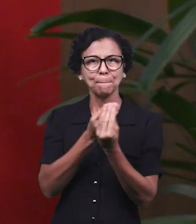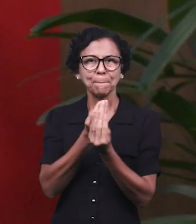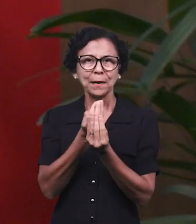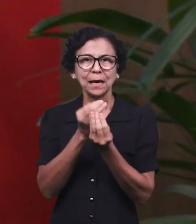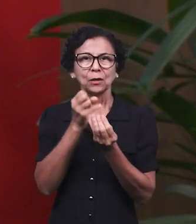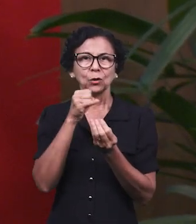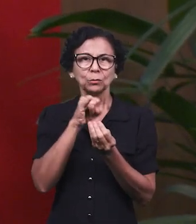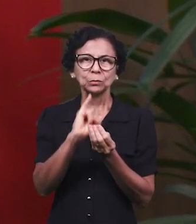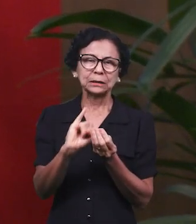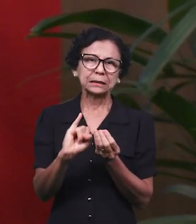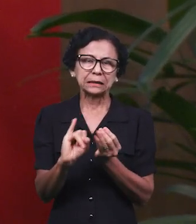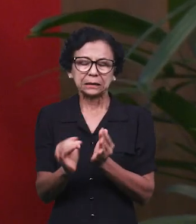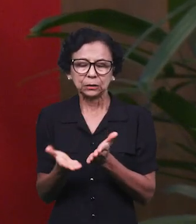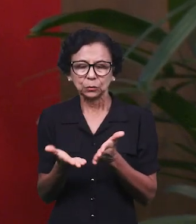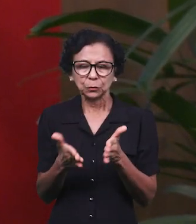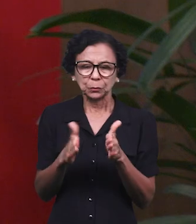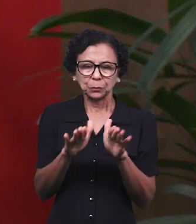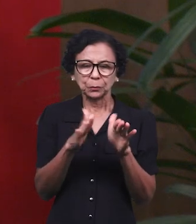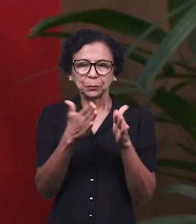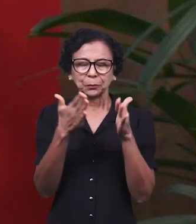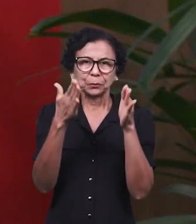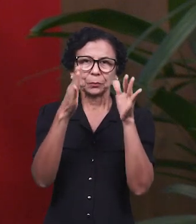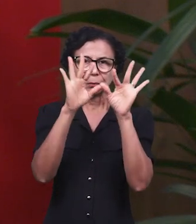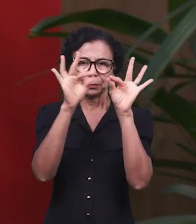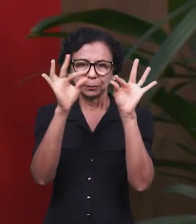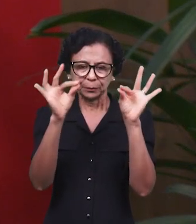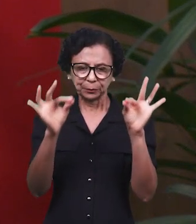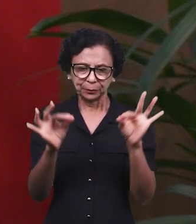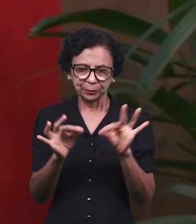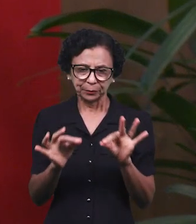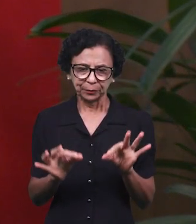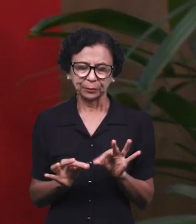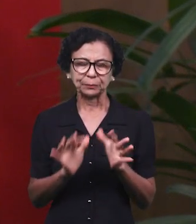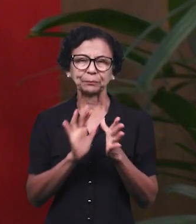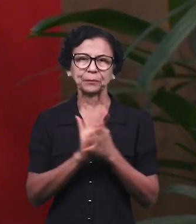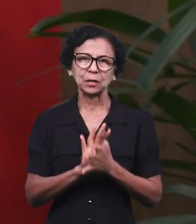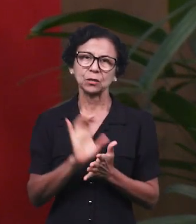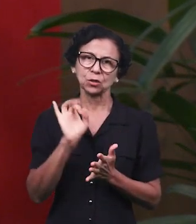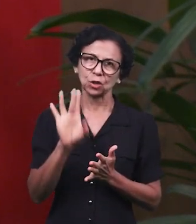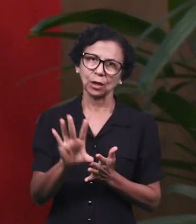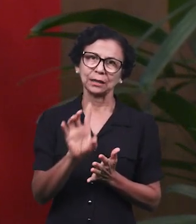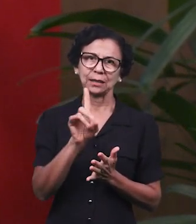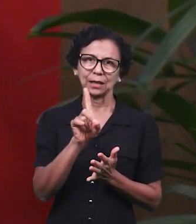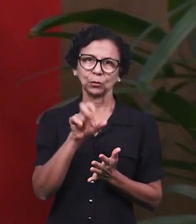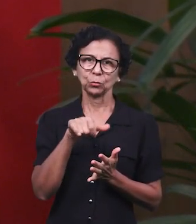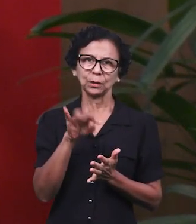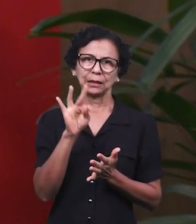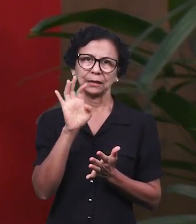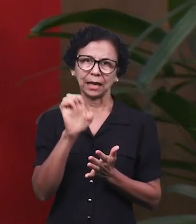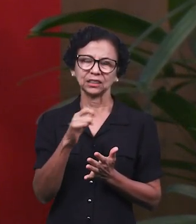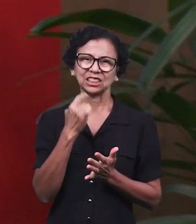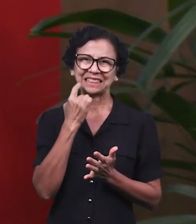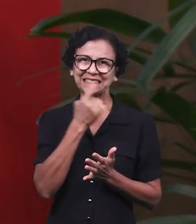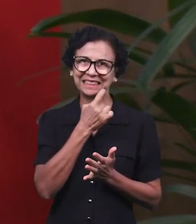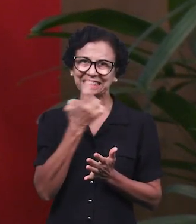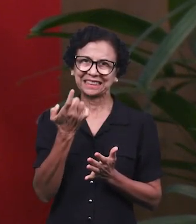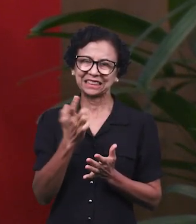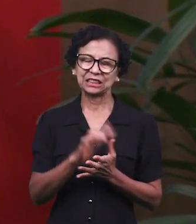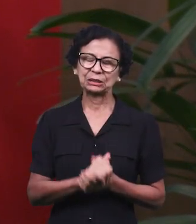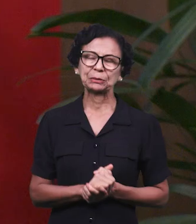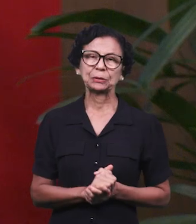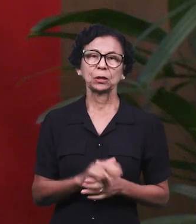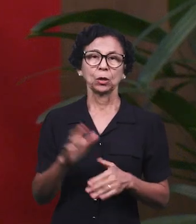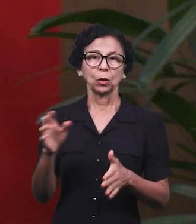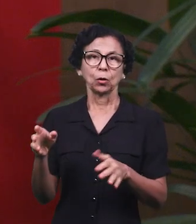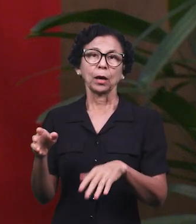fosse esculpir uma escultura. Então, nós vamos fazer dente a dente. É um trabalho, assim, extremamente artístico e que